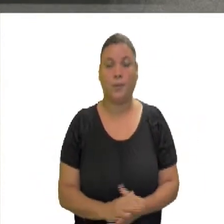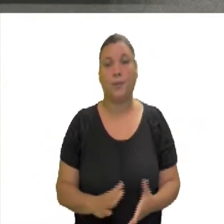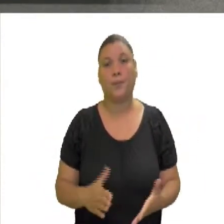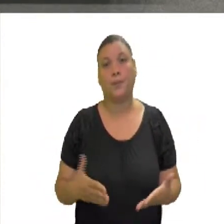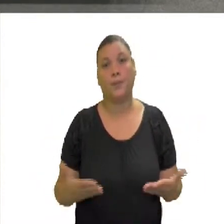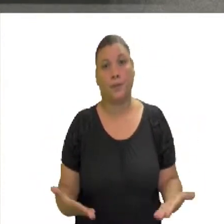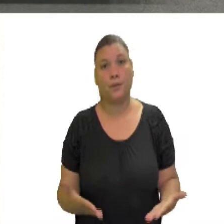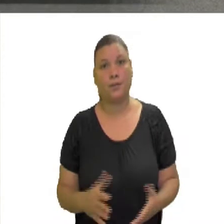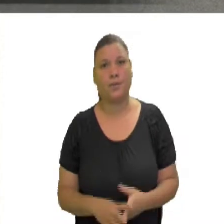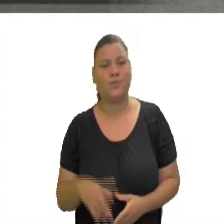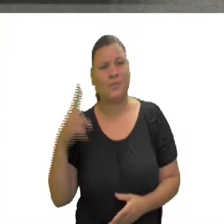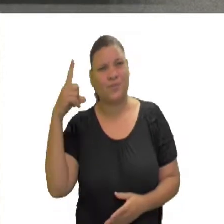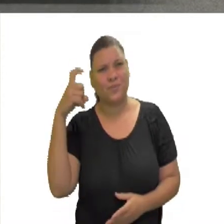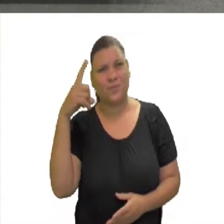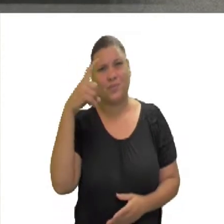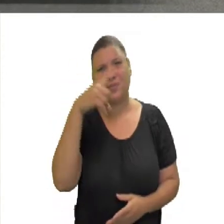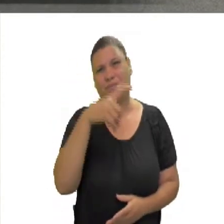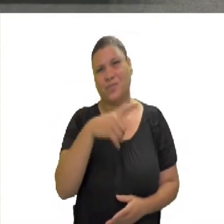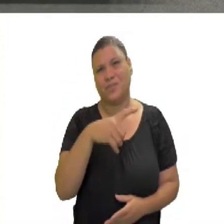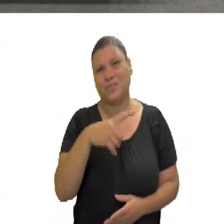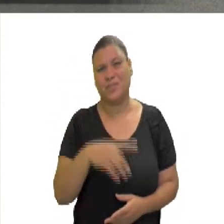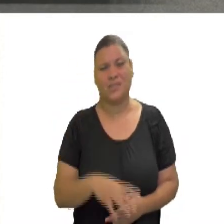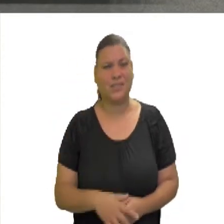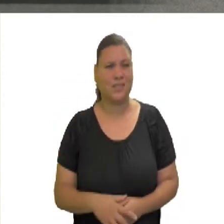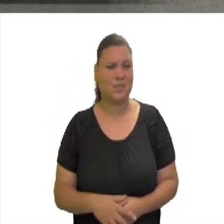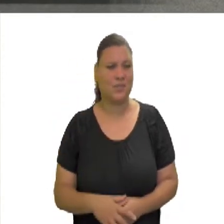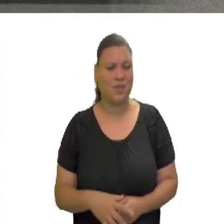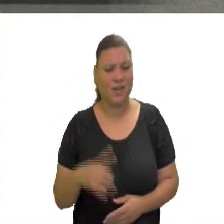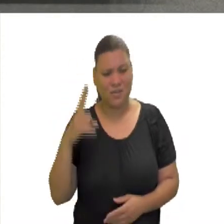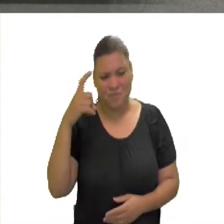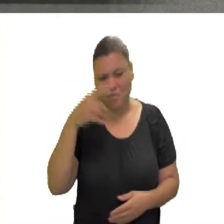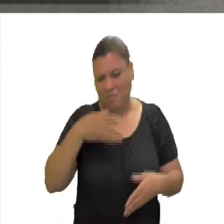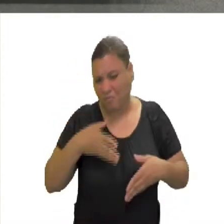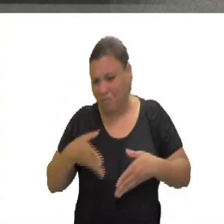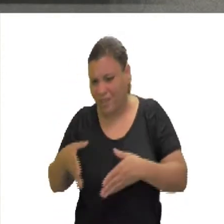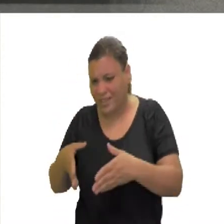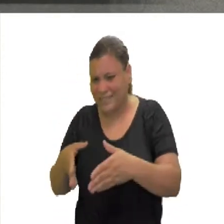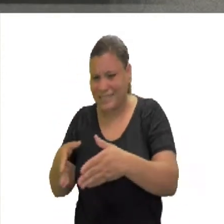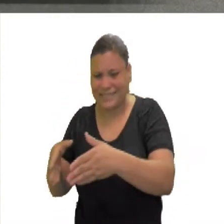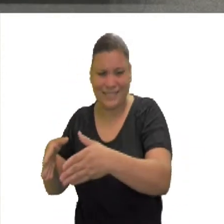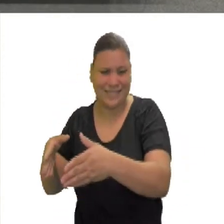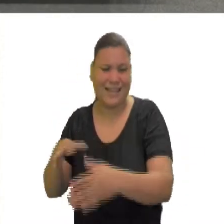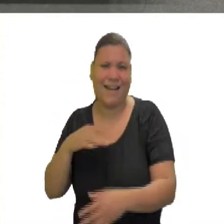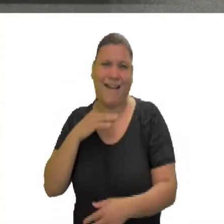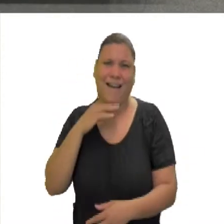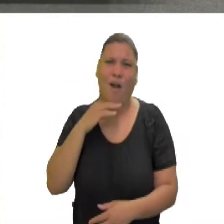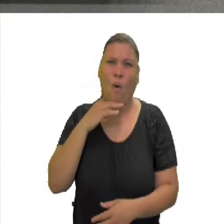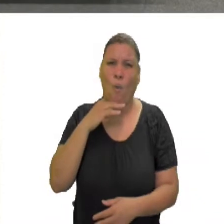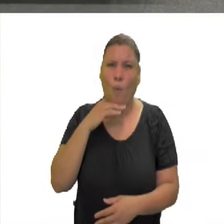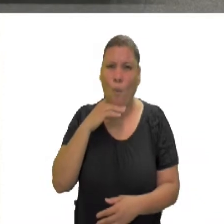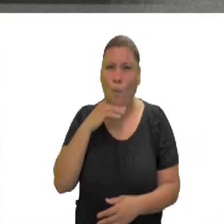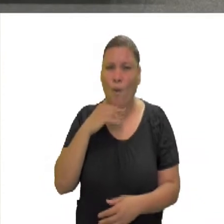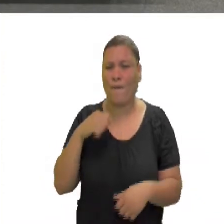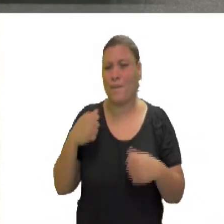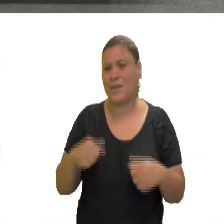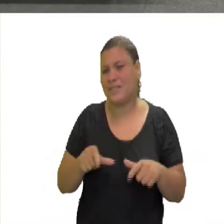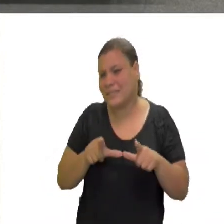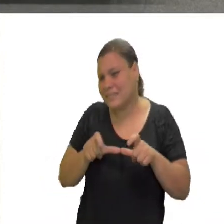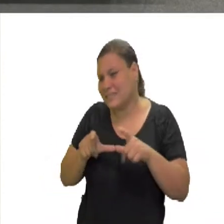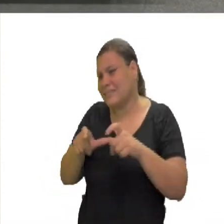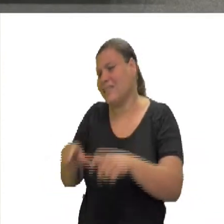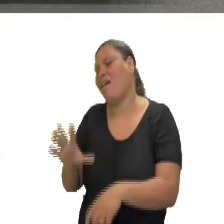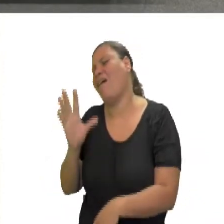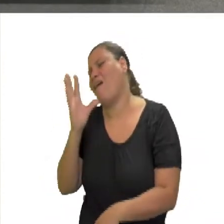uma dificuldade muito grande, porque as estradas eram muito precárias, eram longas viagens. Então, olha